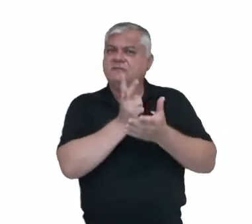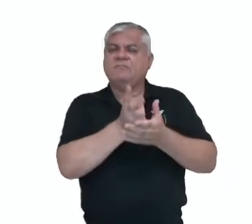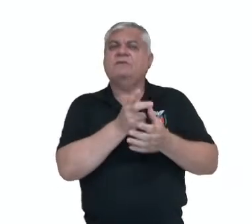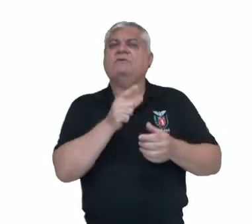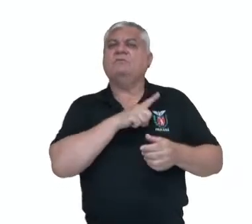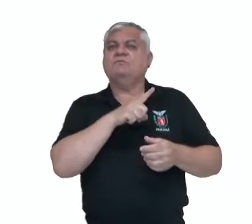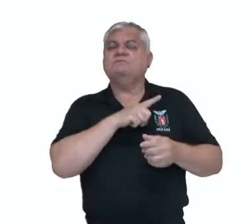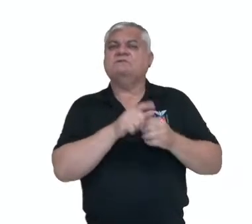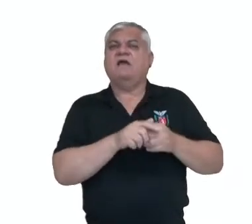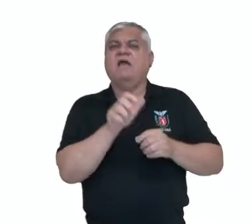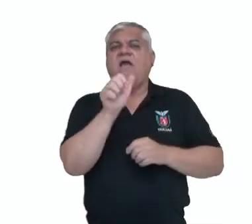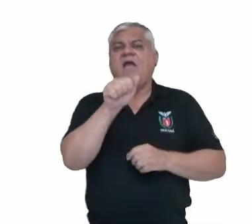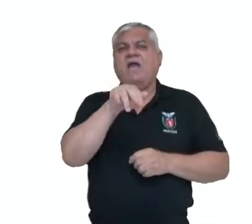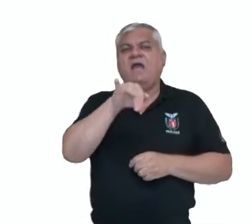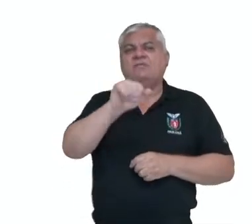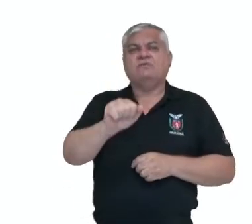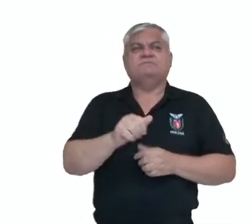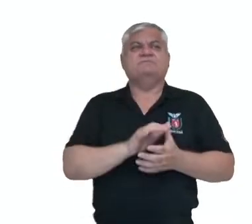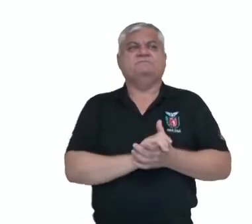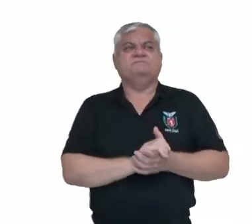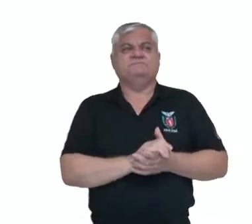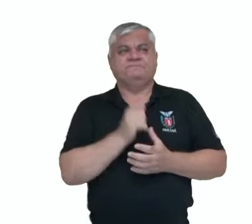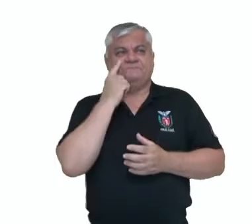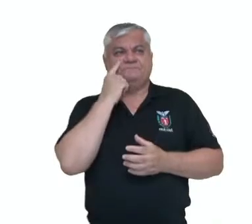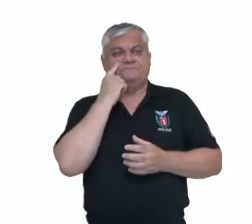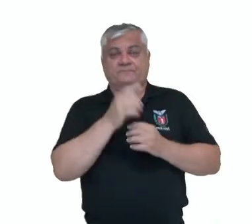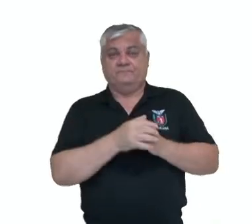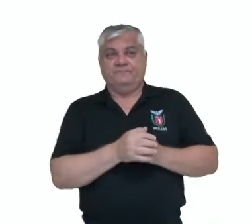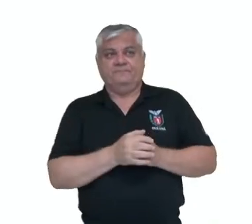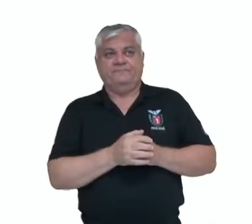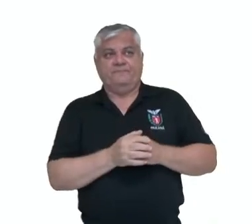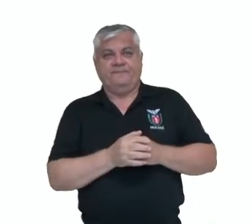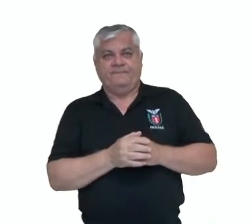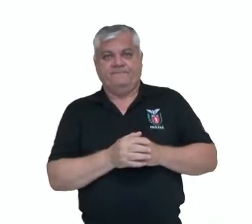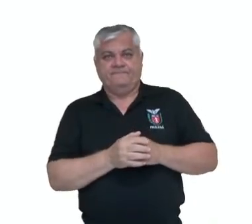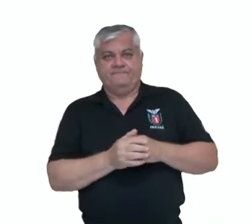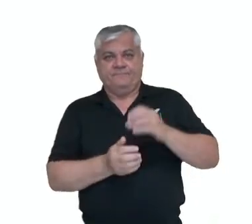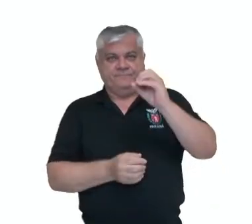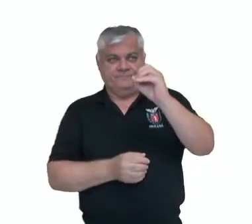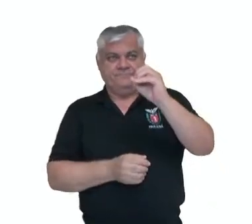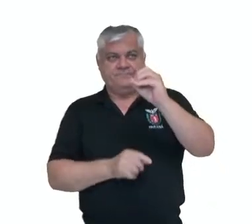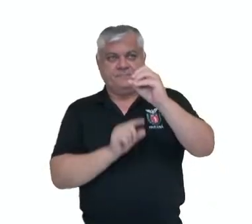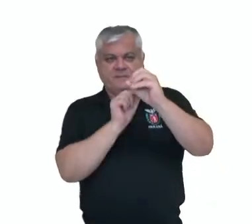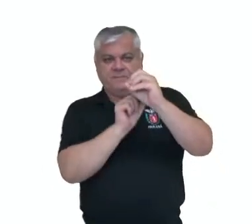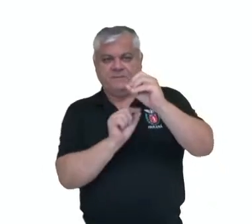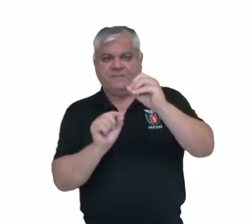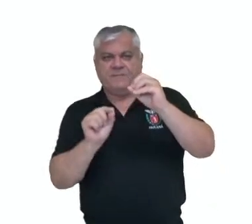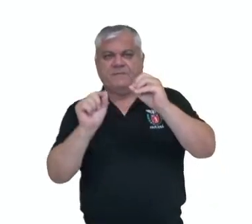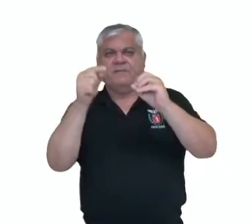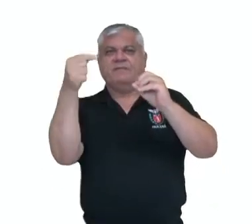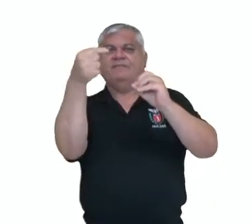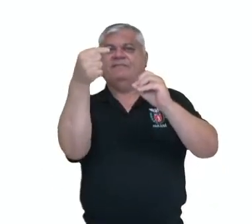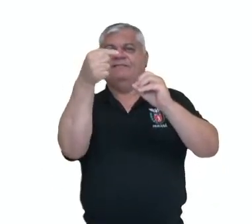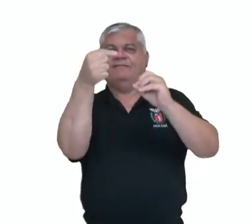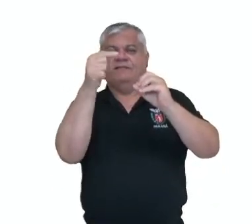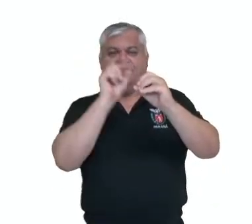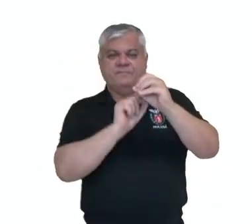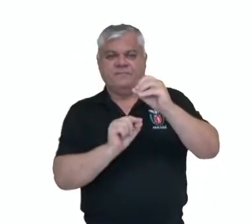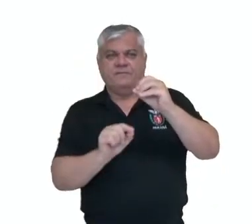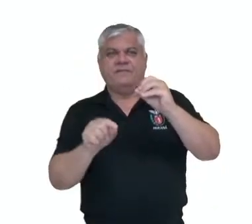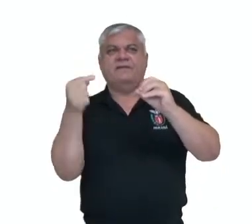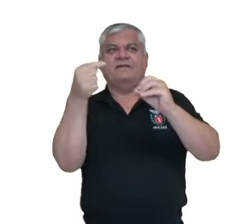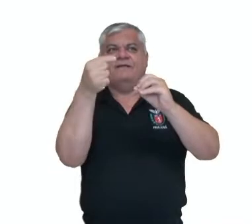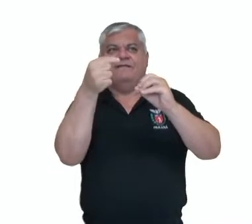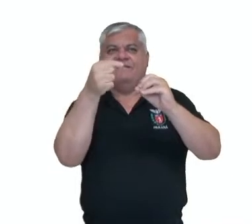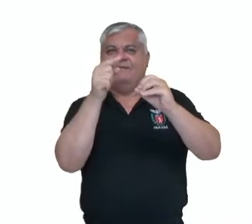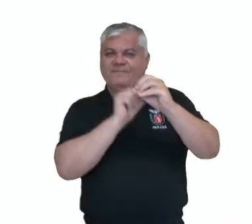frequentemente são ânions. Observe aqui, ó, o nucleófilo, carga elétrica,